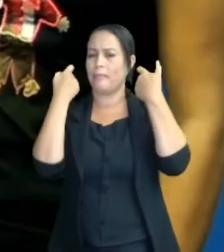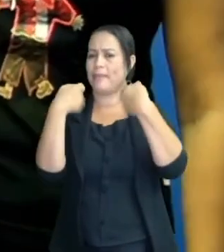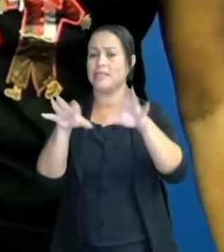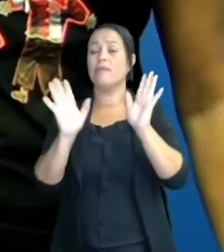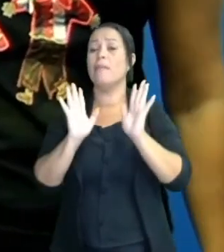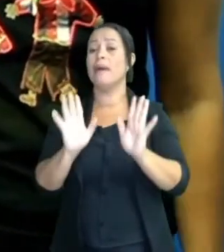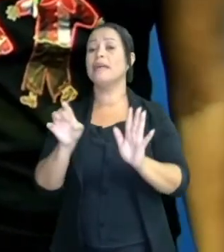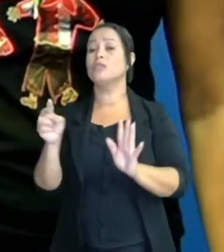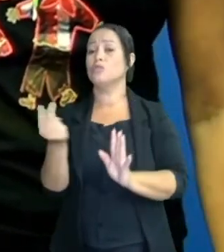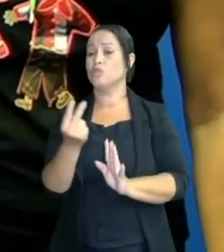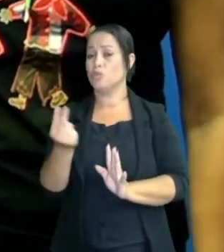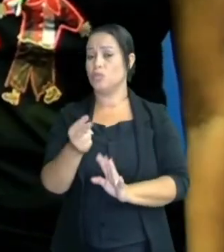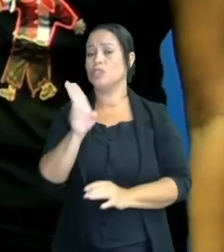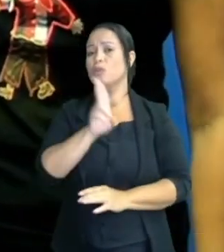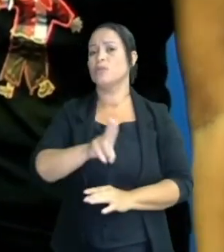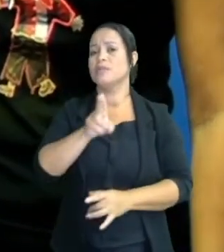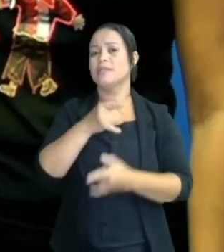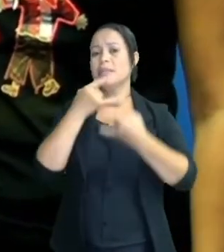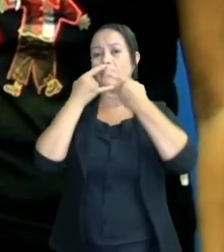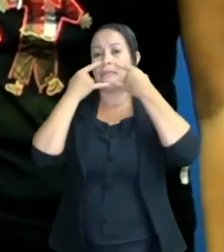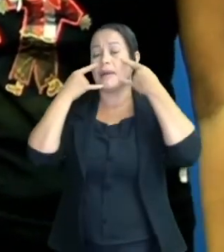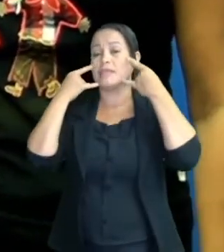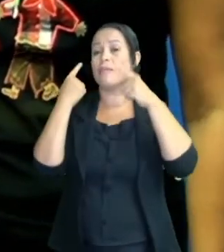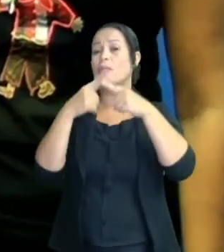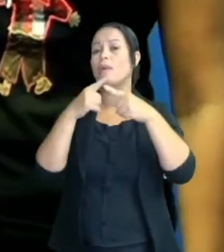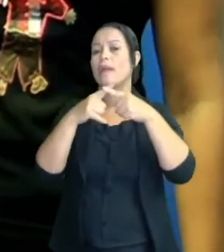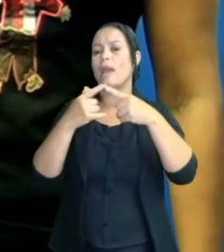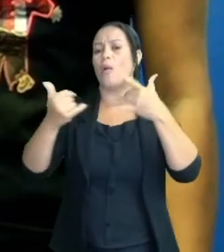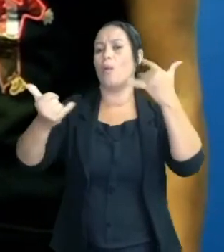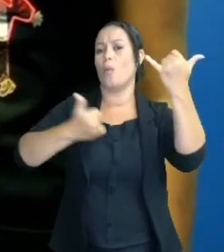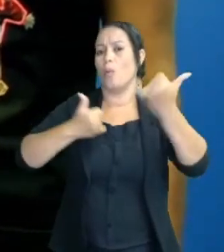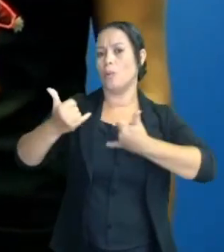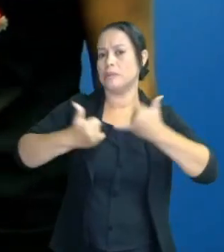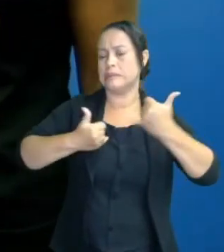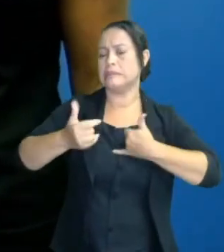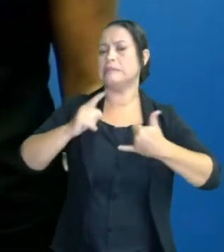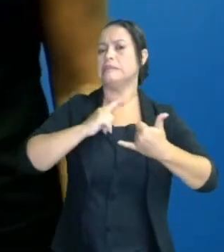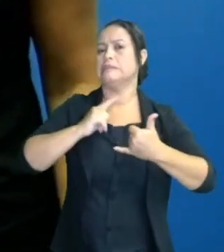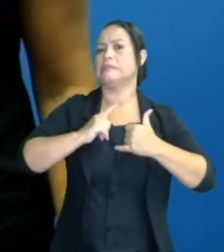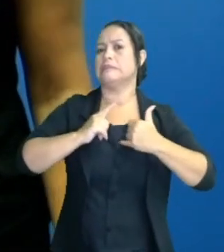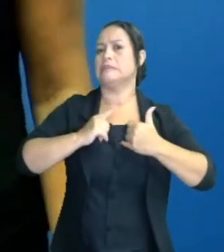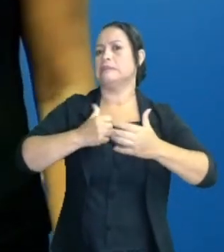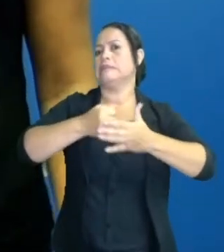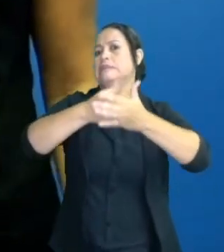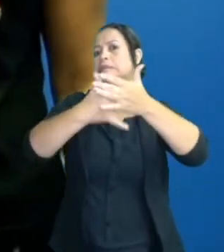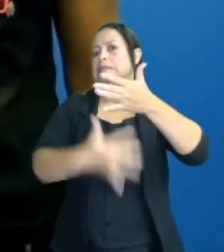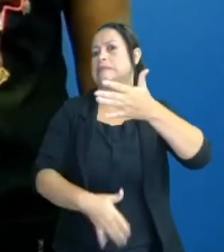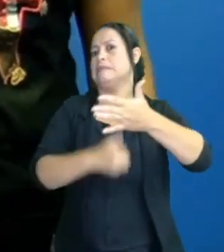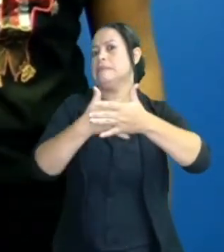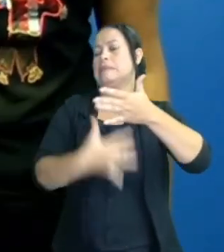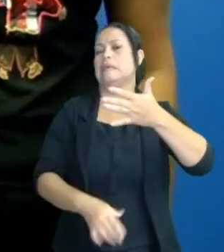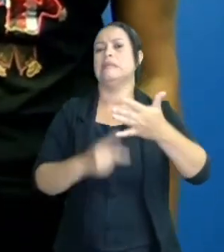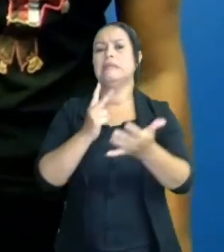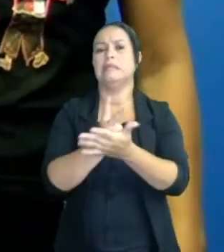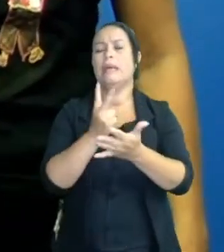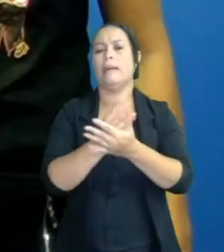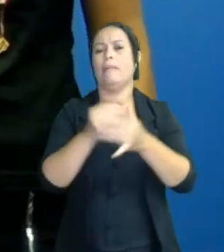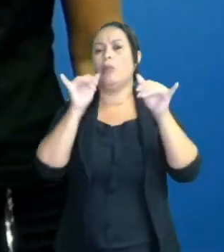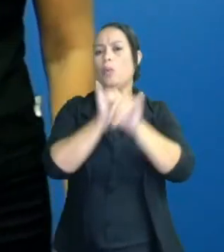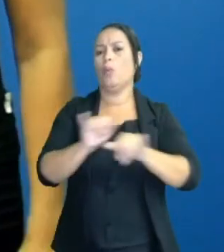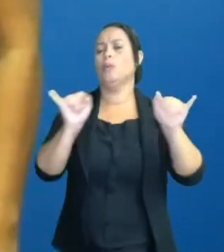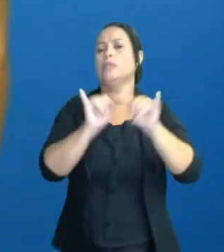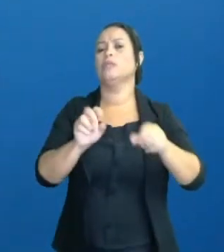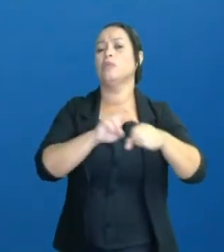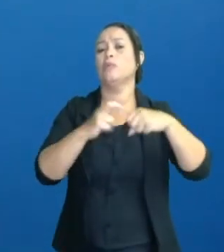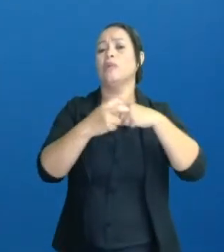Mas eles estão usando a máscara porque o noticiário tem tanta notícia de coronavírus, tanta notícia sobre coronavírus, que eles